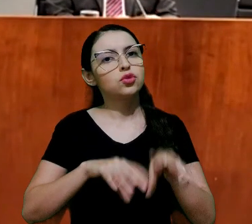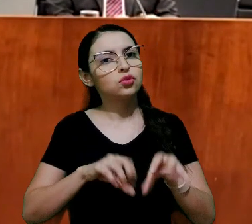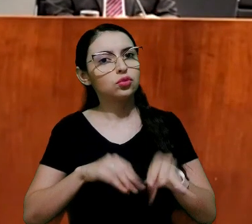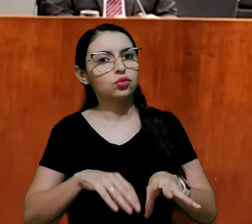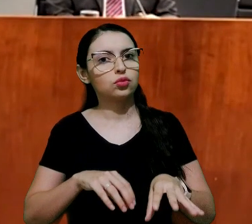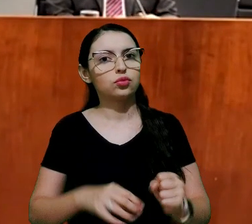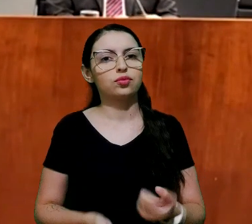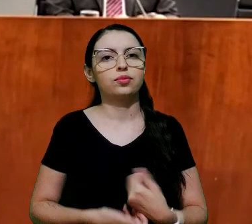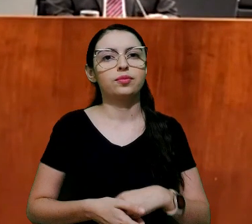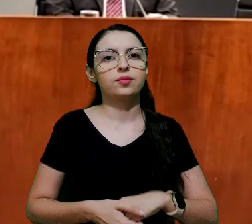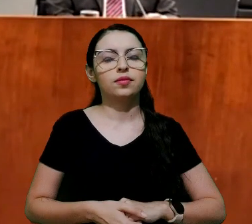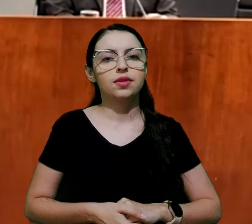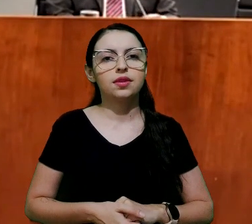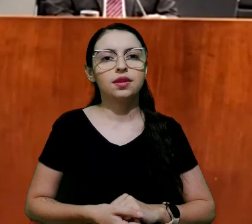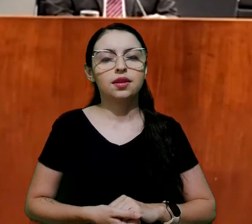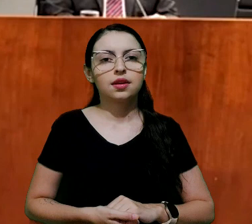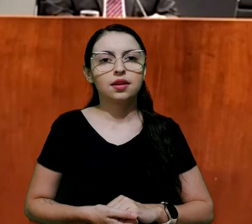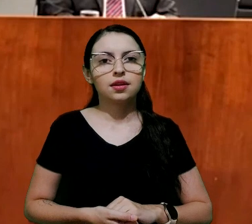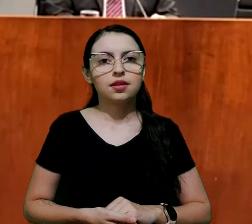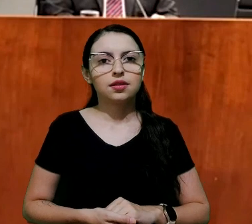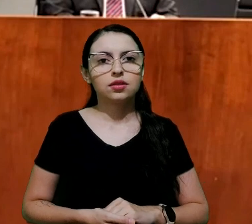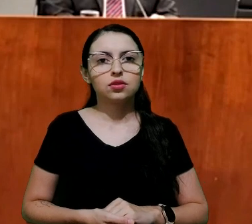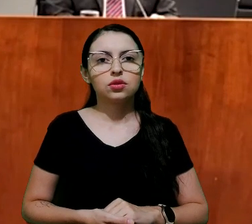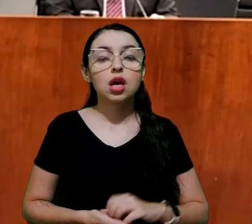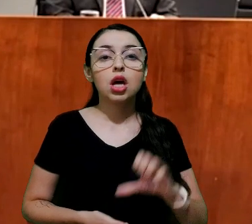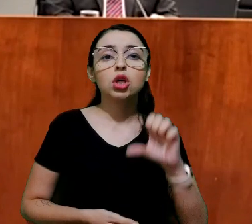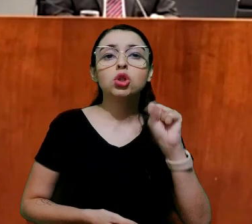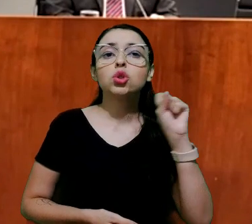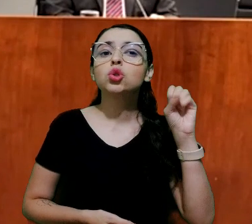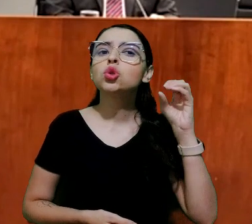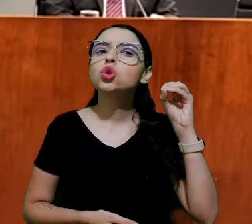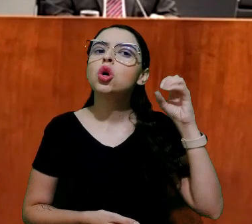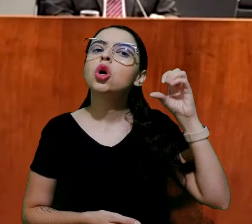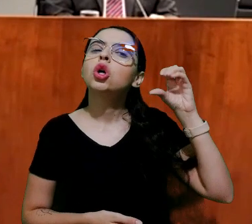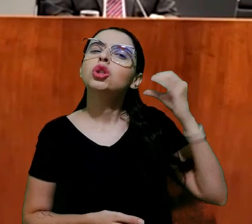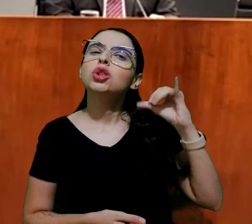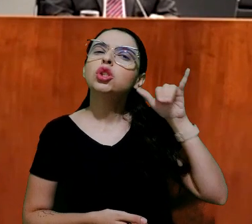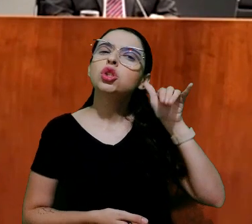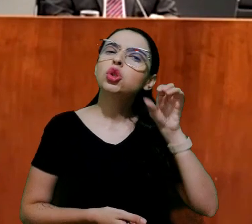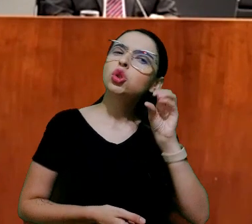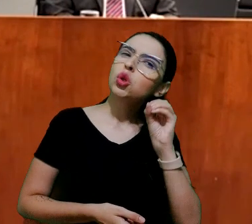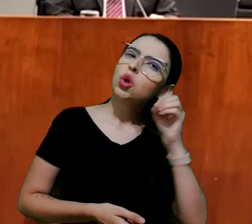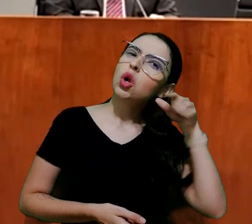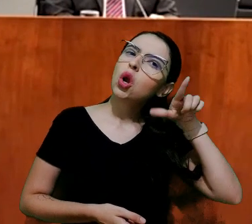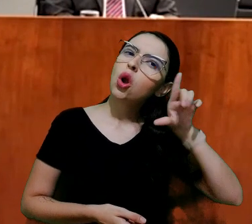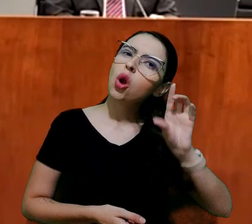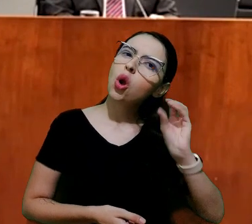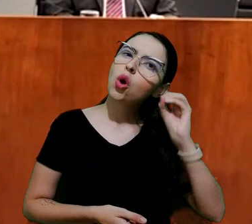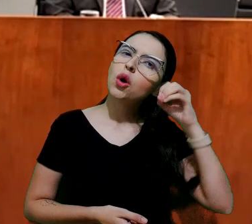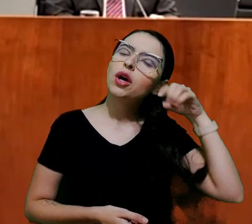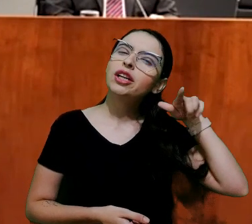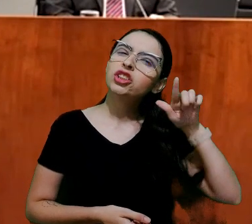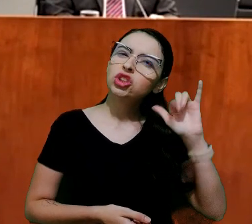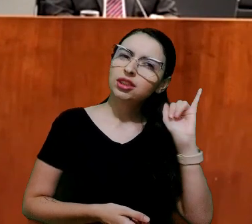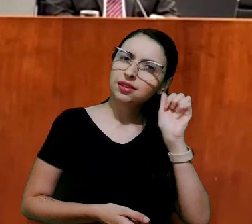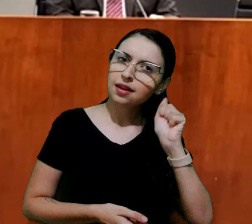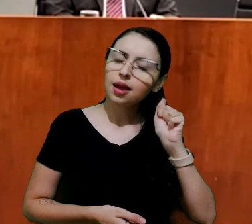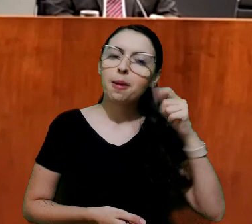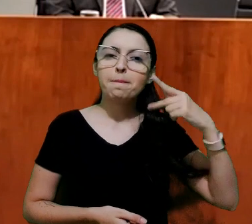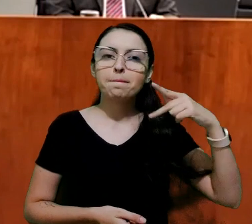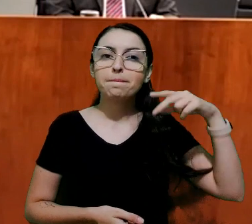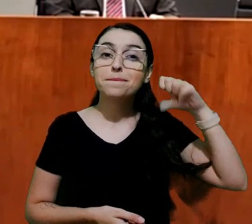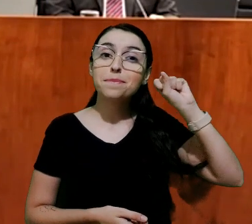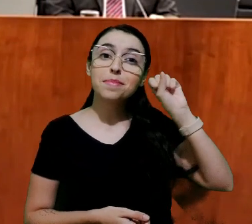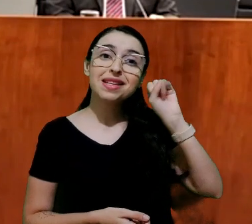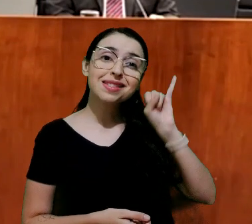A sociologia, a psicologia, a economia são ciências que nos